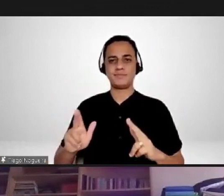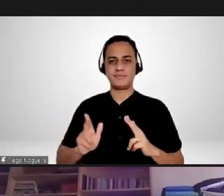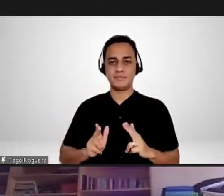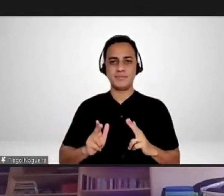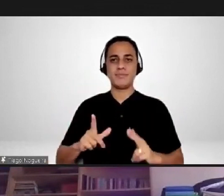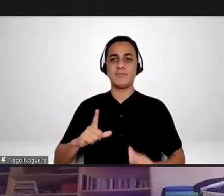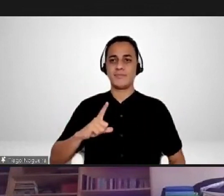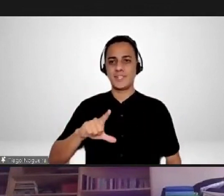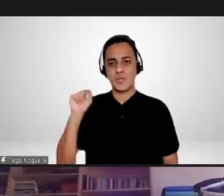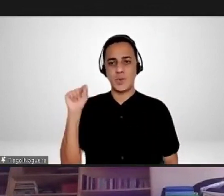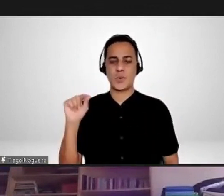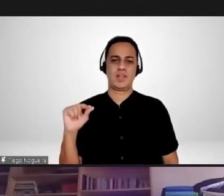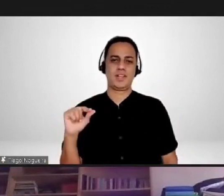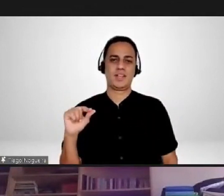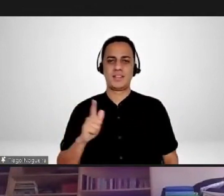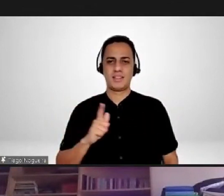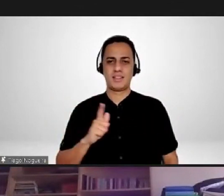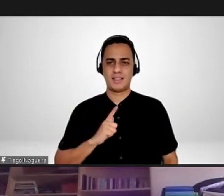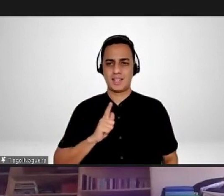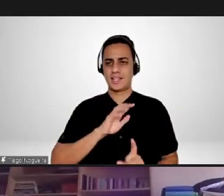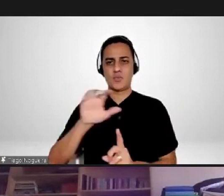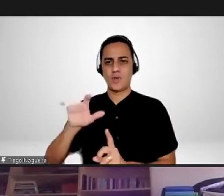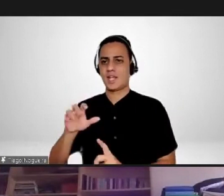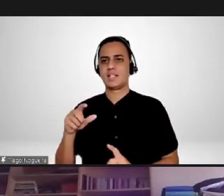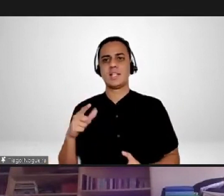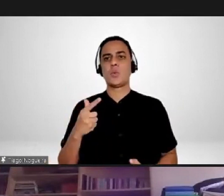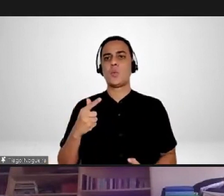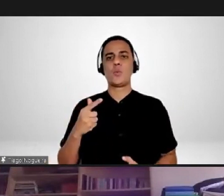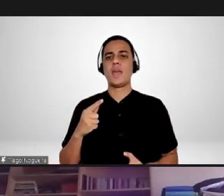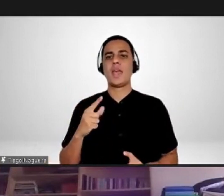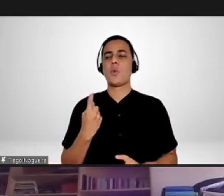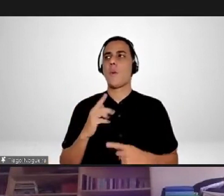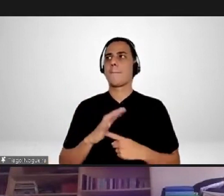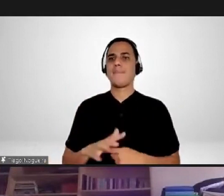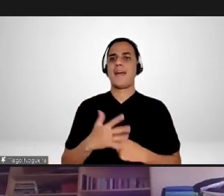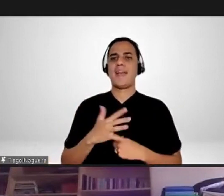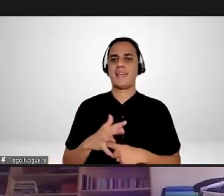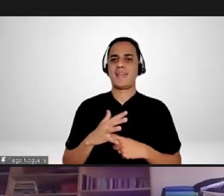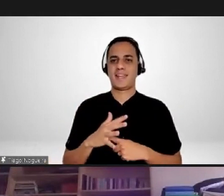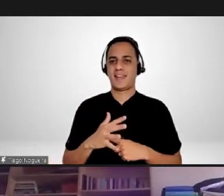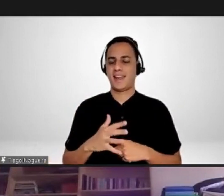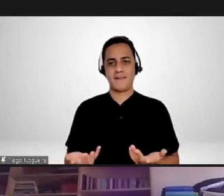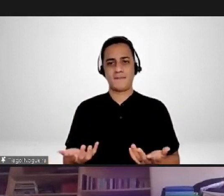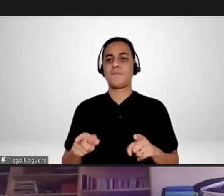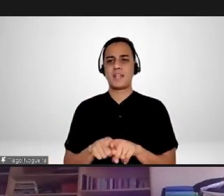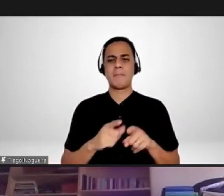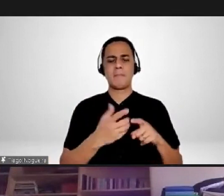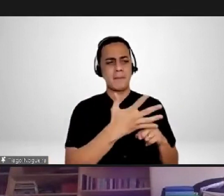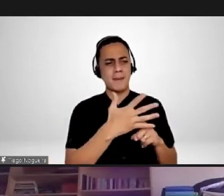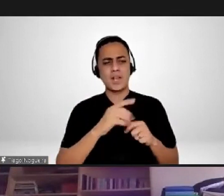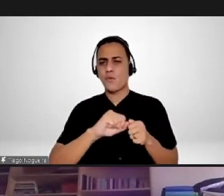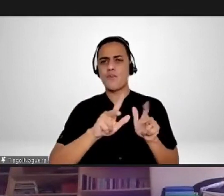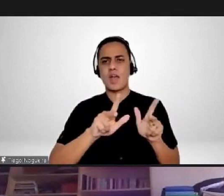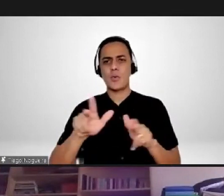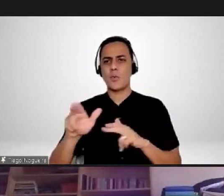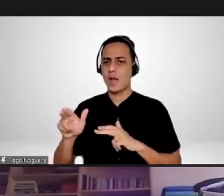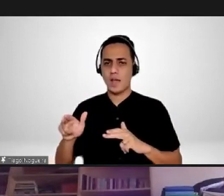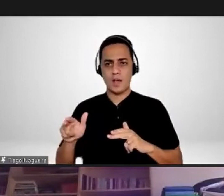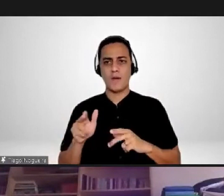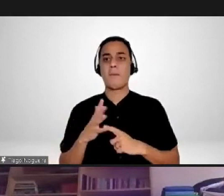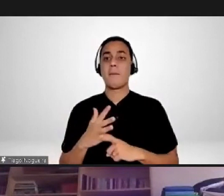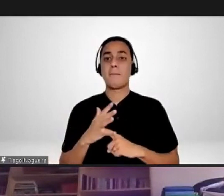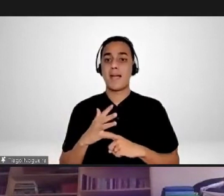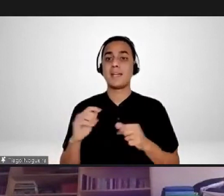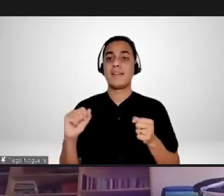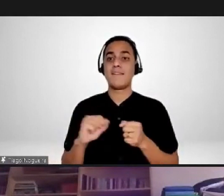e as suas inclinações. Não tem jeito, não é uma máquina, né? A máquina também não faz igual, mas a máquina faz igual